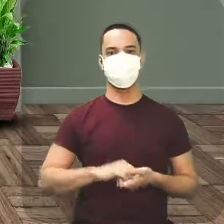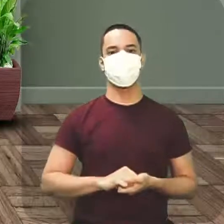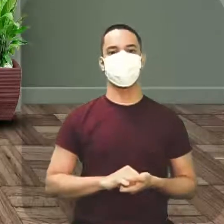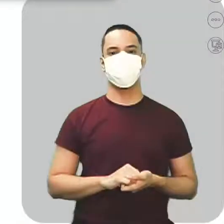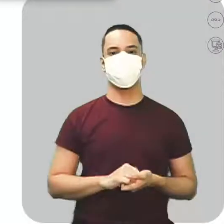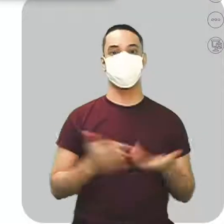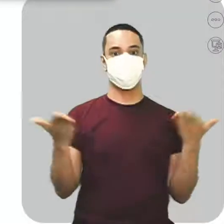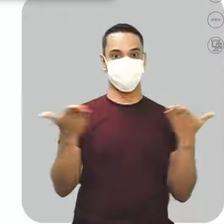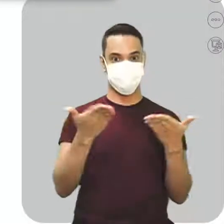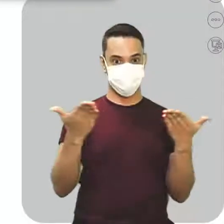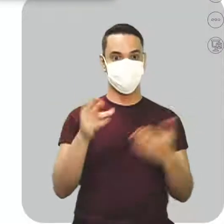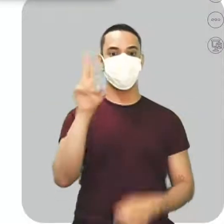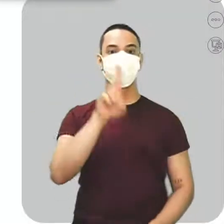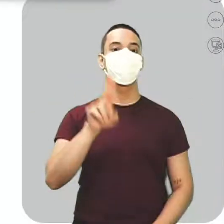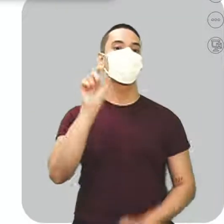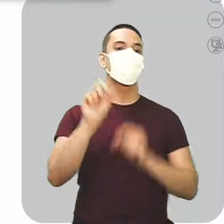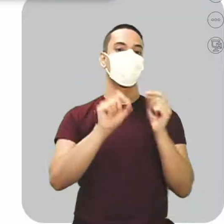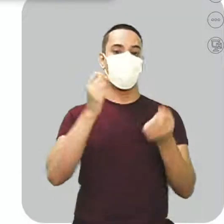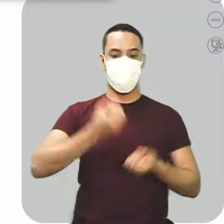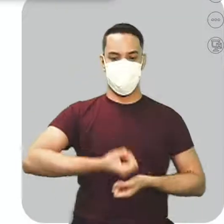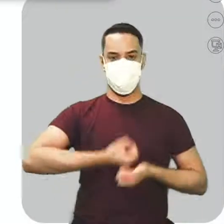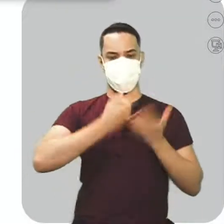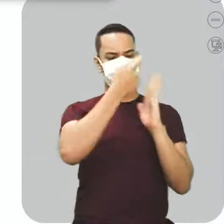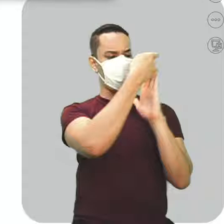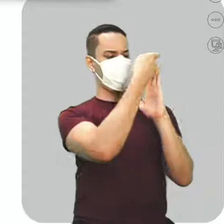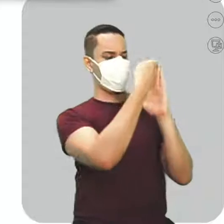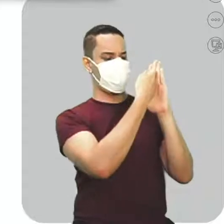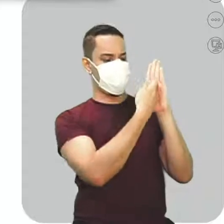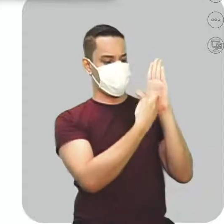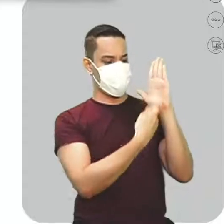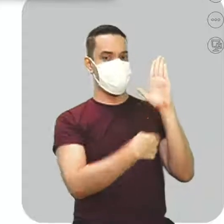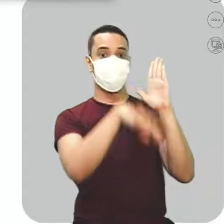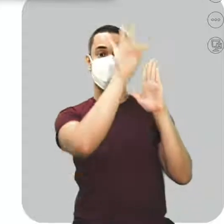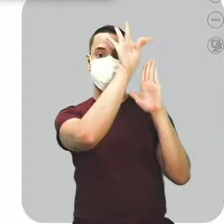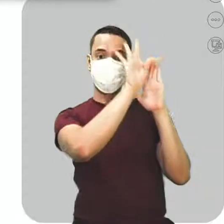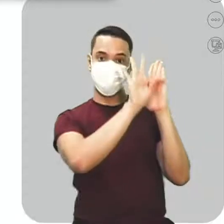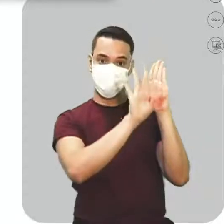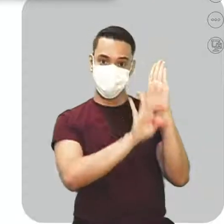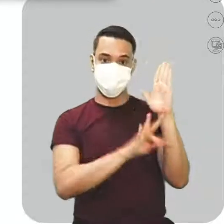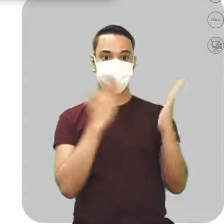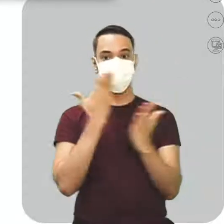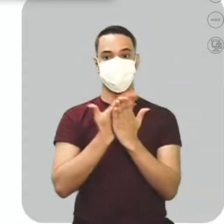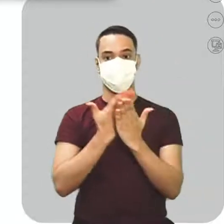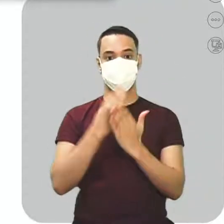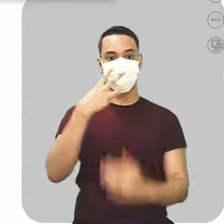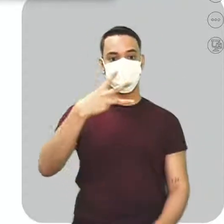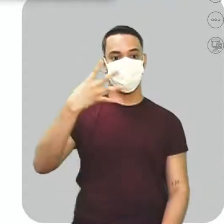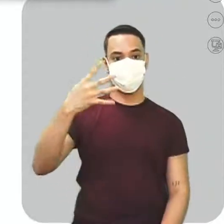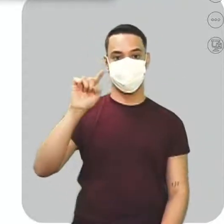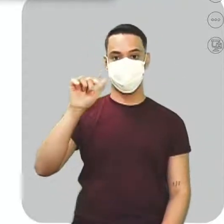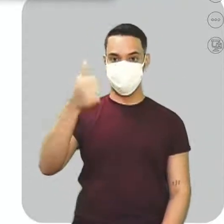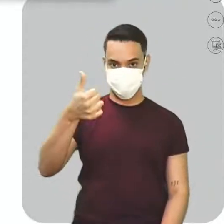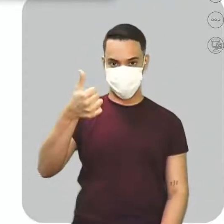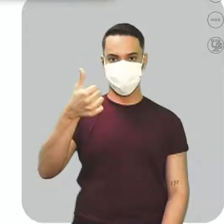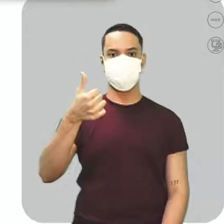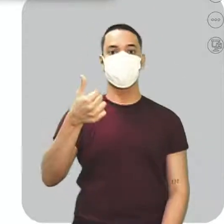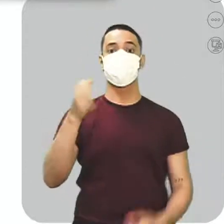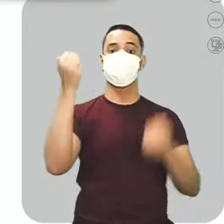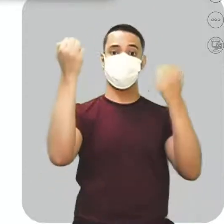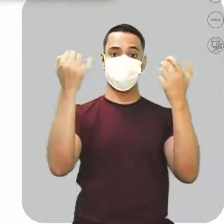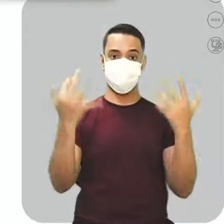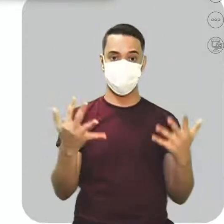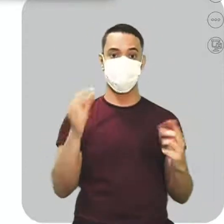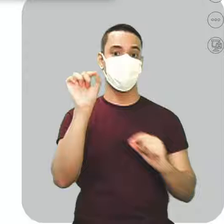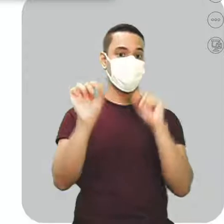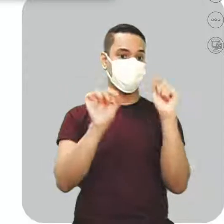trabalhar produção textual, a aula 34.1, né? Que vai